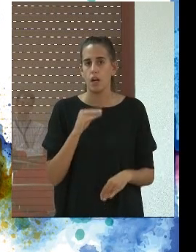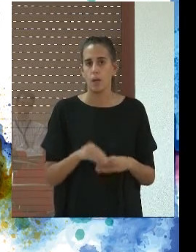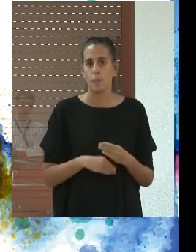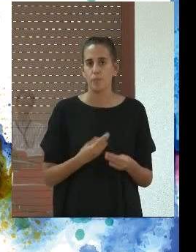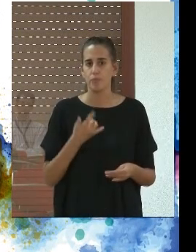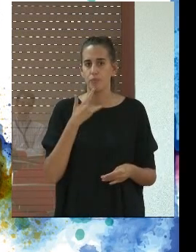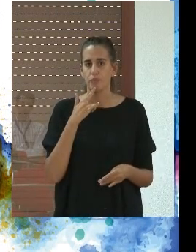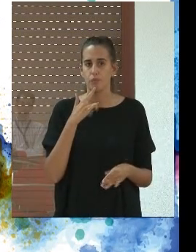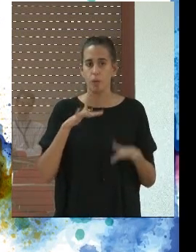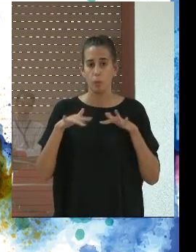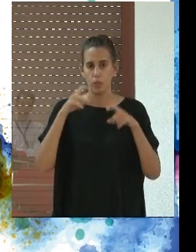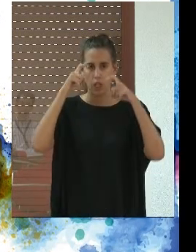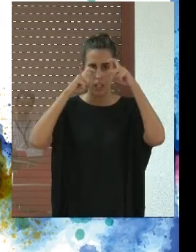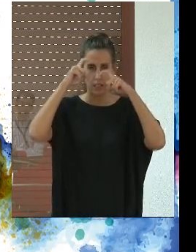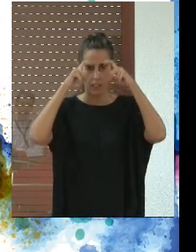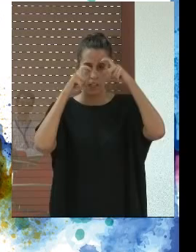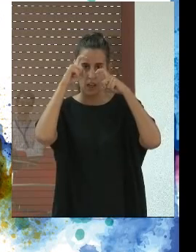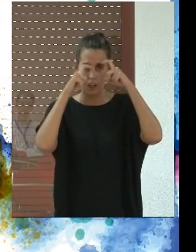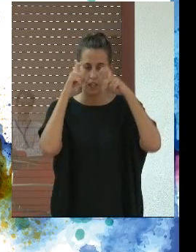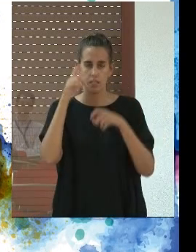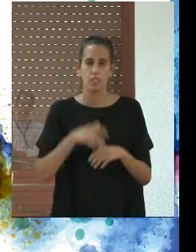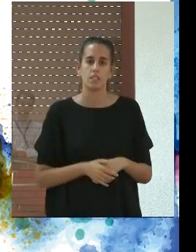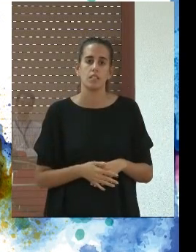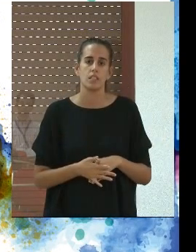a data do julgamento não foi marcada.